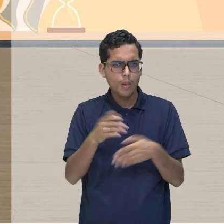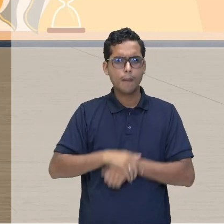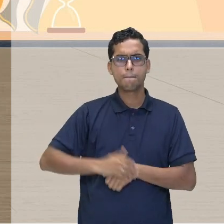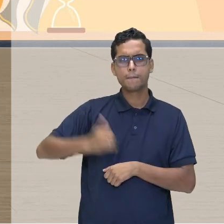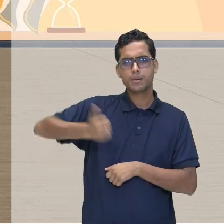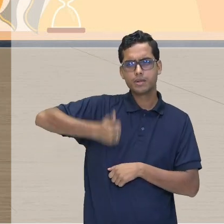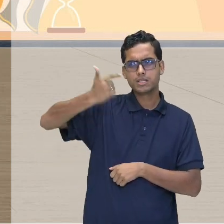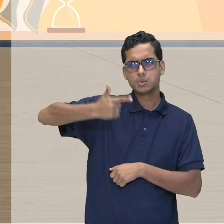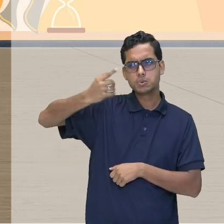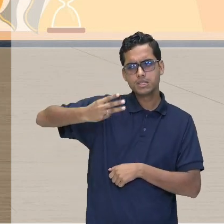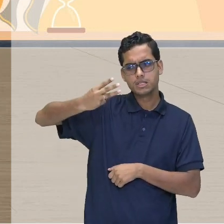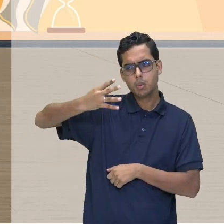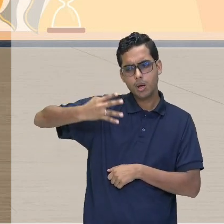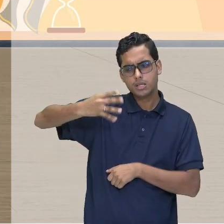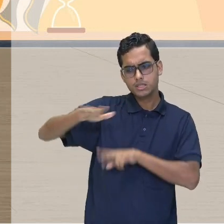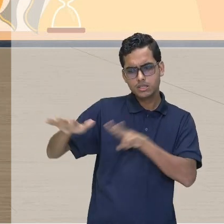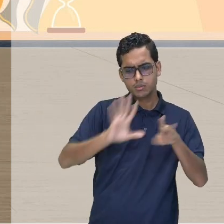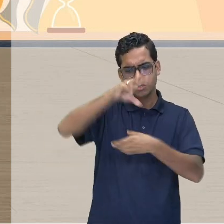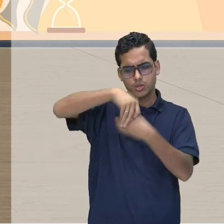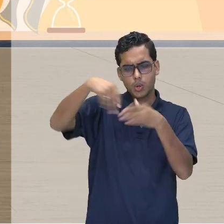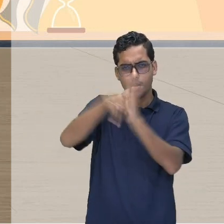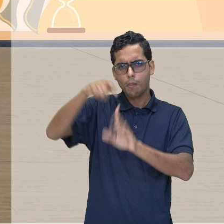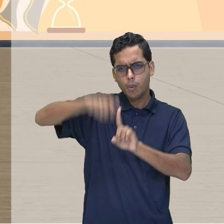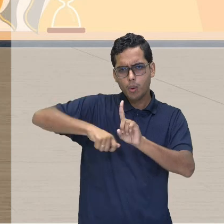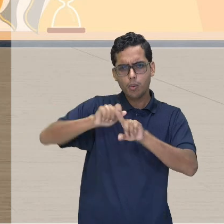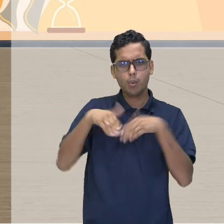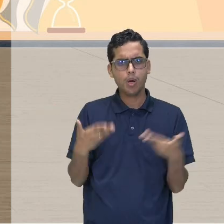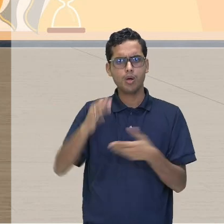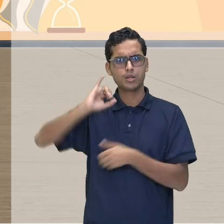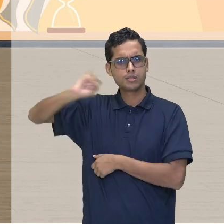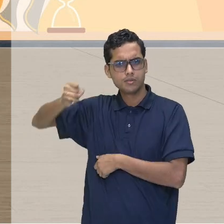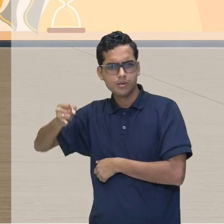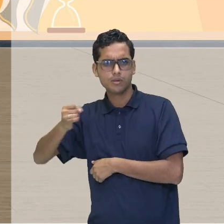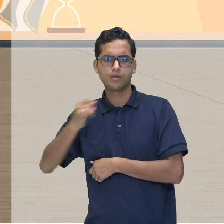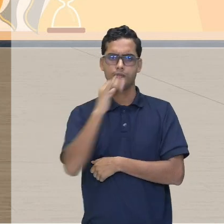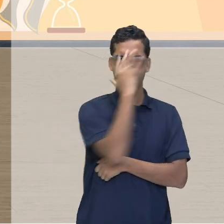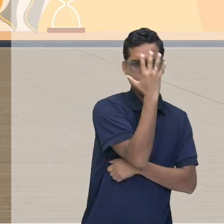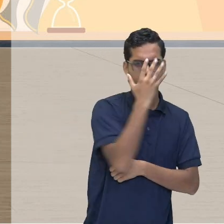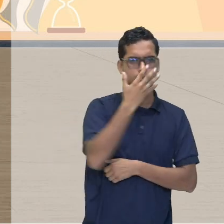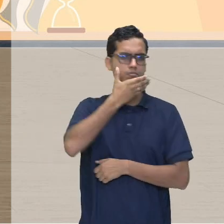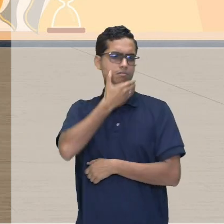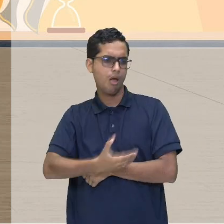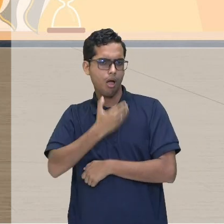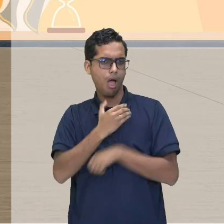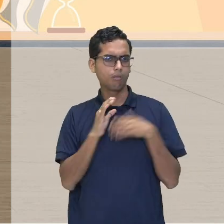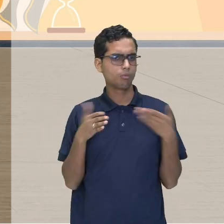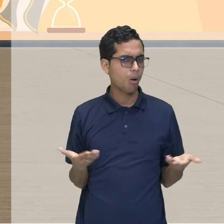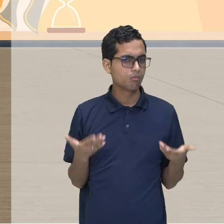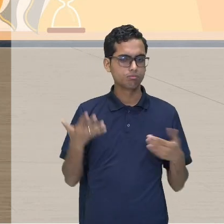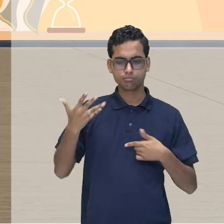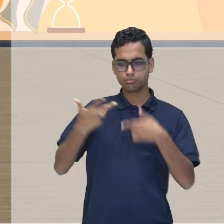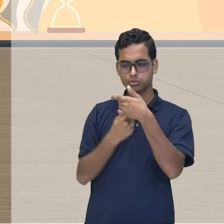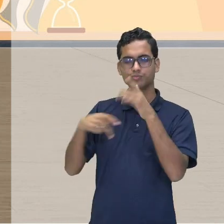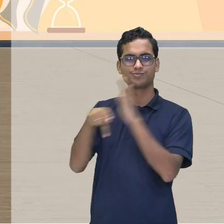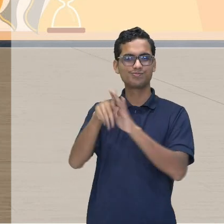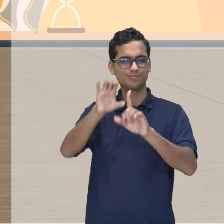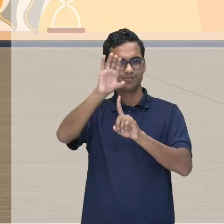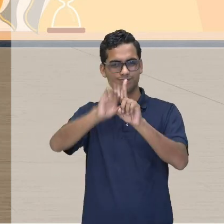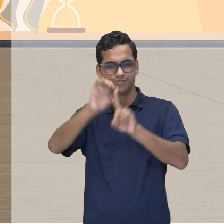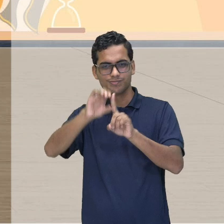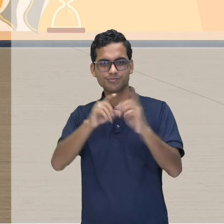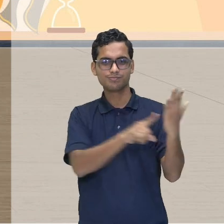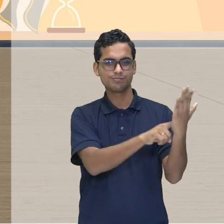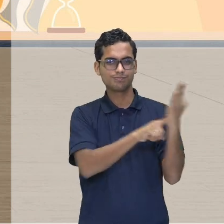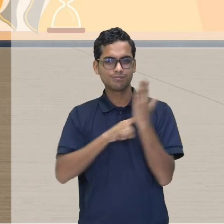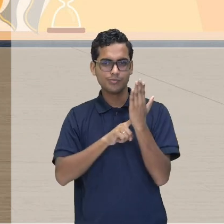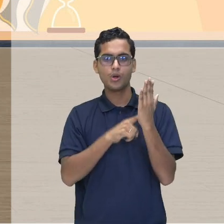terceira, quarta semana do mês? De que mês? É janeiro? É fevereiro? É dezembro? Então, é o calendário que nos ajuda